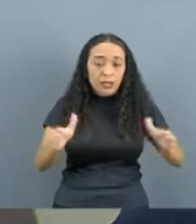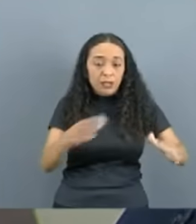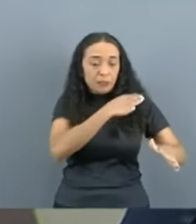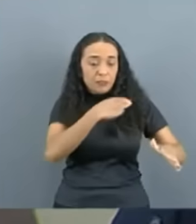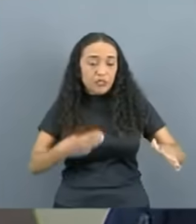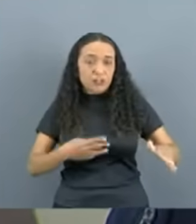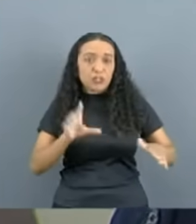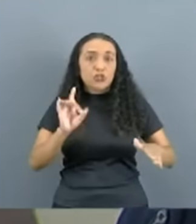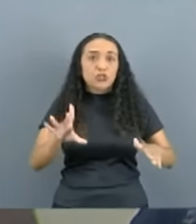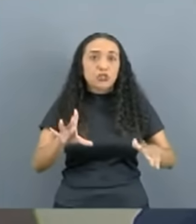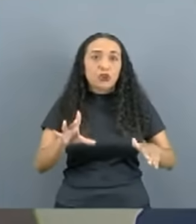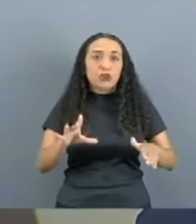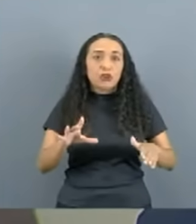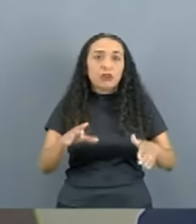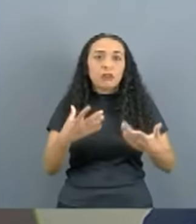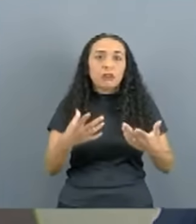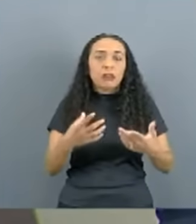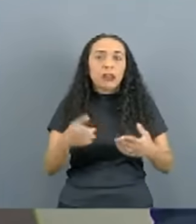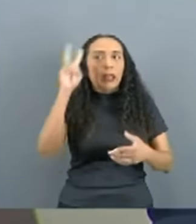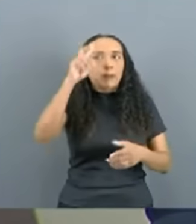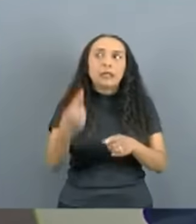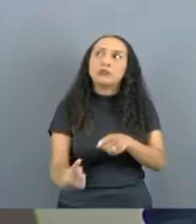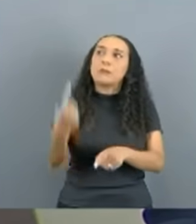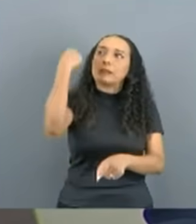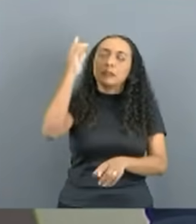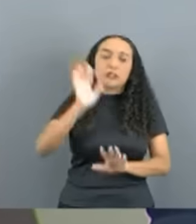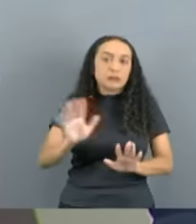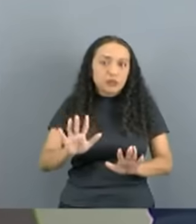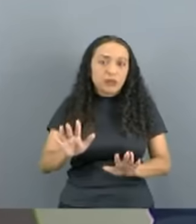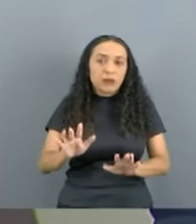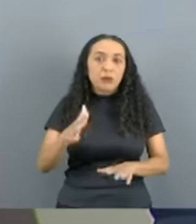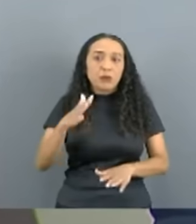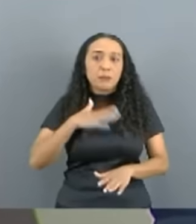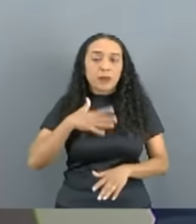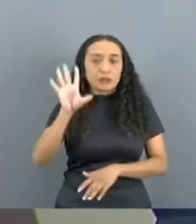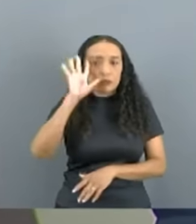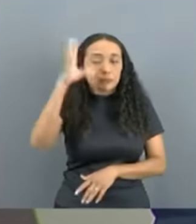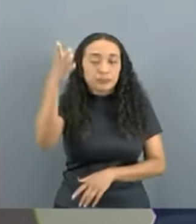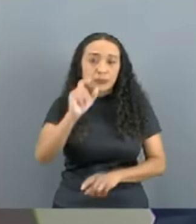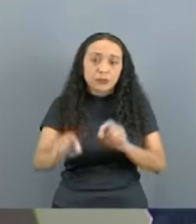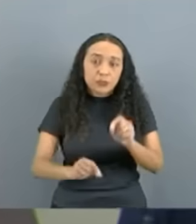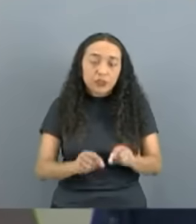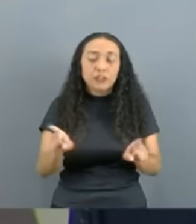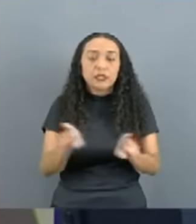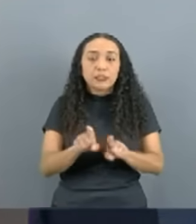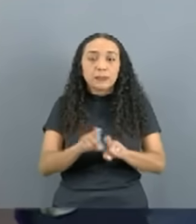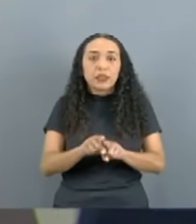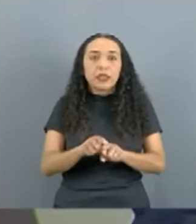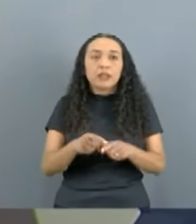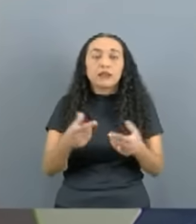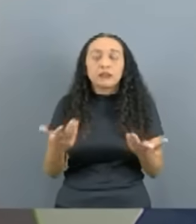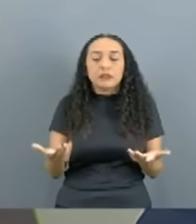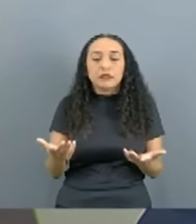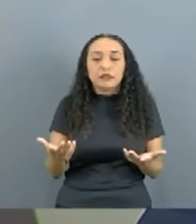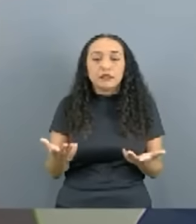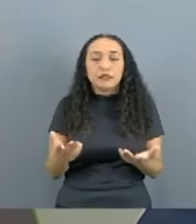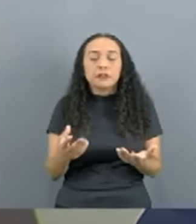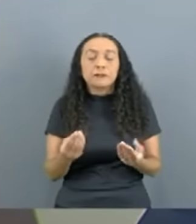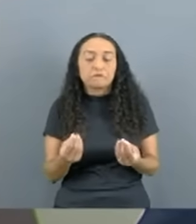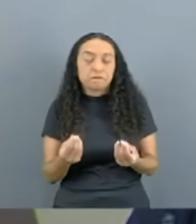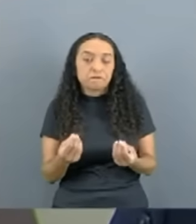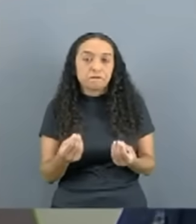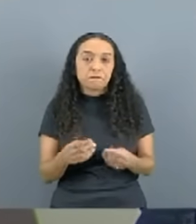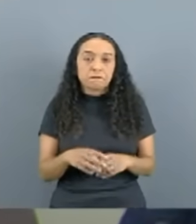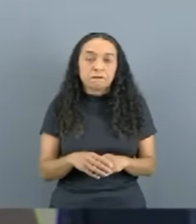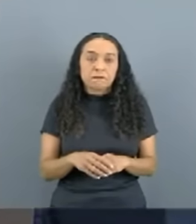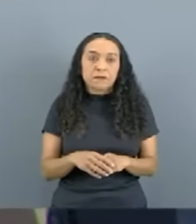ficar me reportando ao passado. Mas a nossa determinação também para os nossos